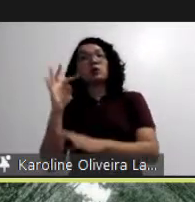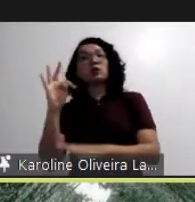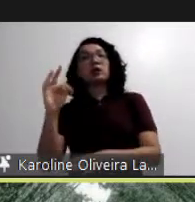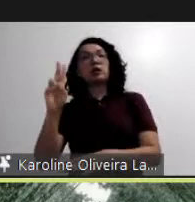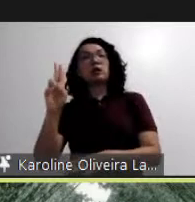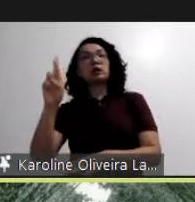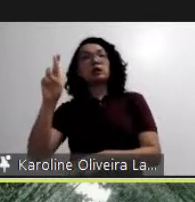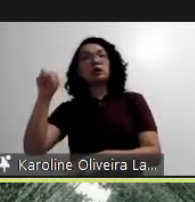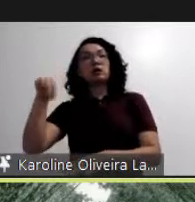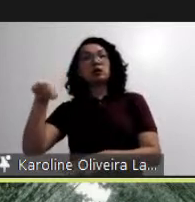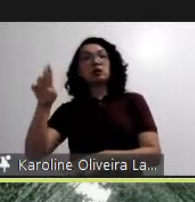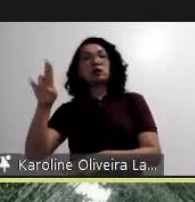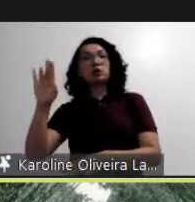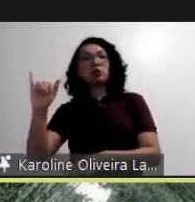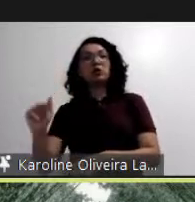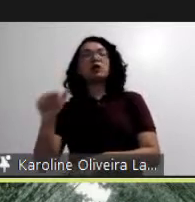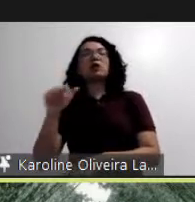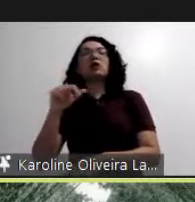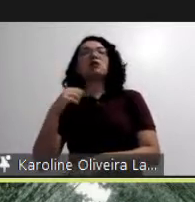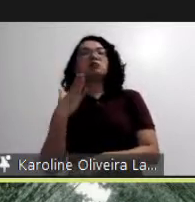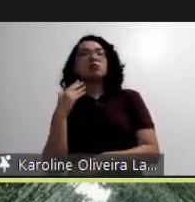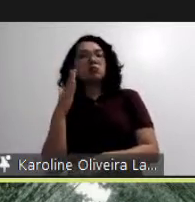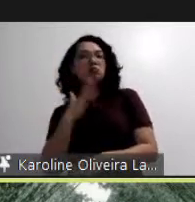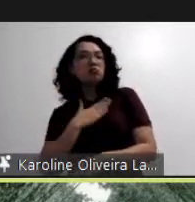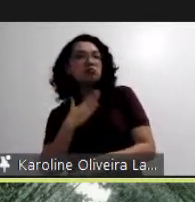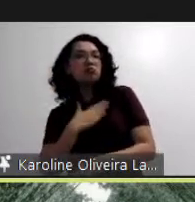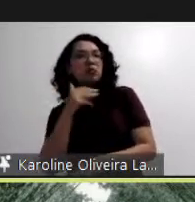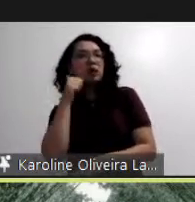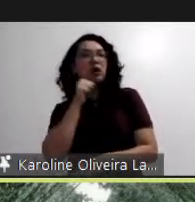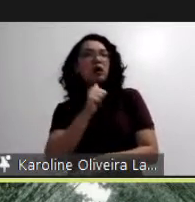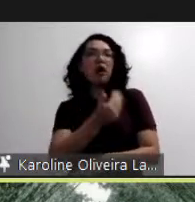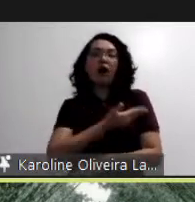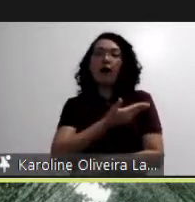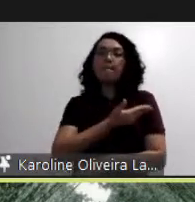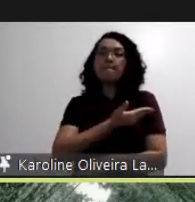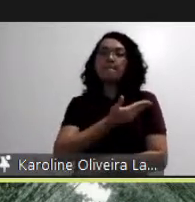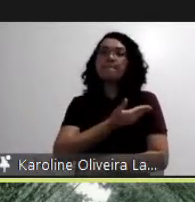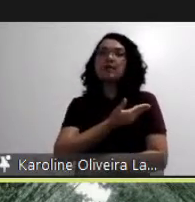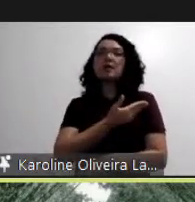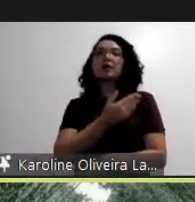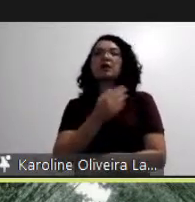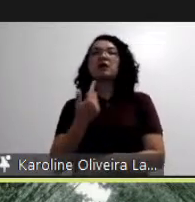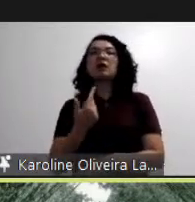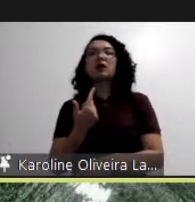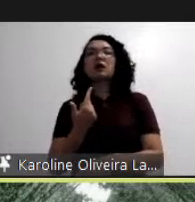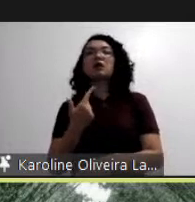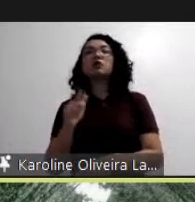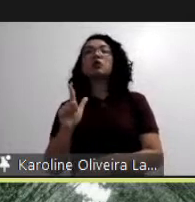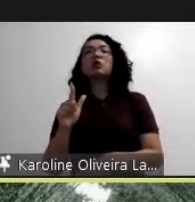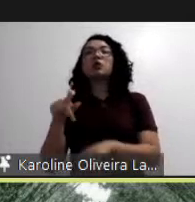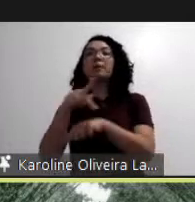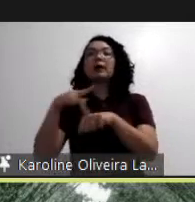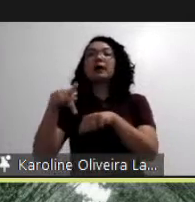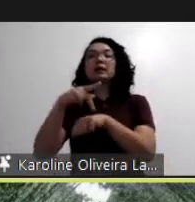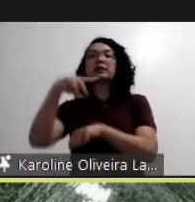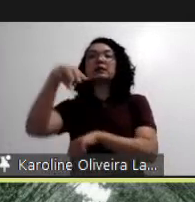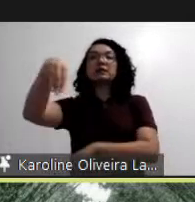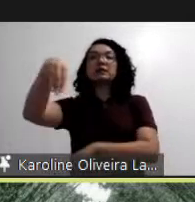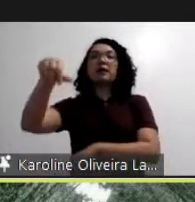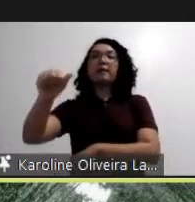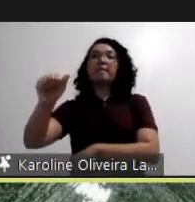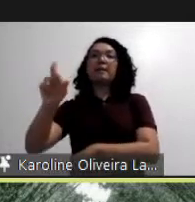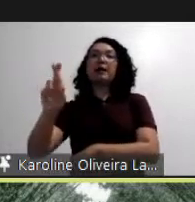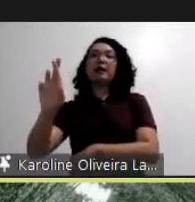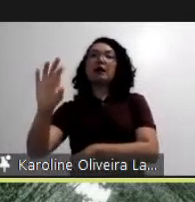olha, estou estudando um arquiteto, e eu encontrei na biblioteca dele o livro do Mindlin. E